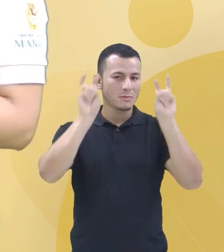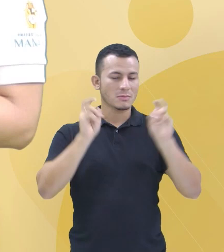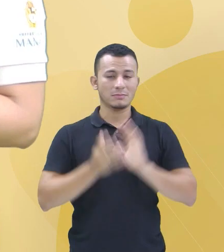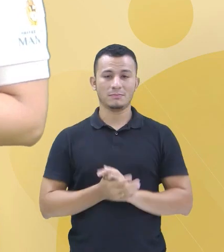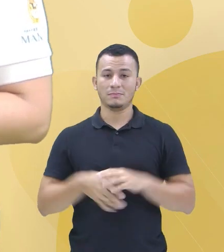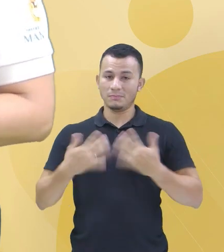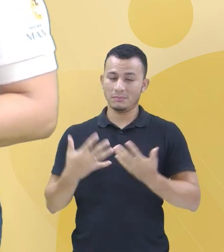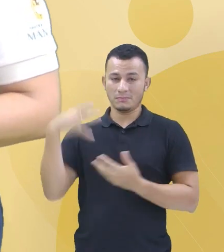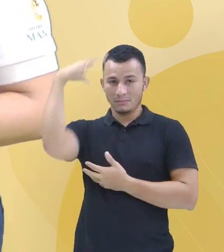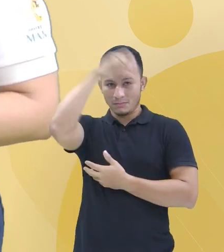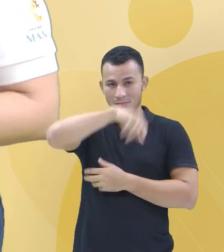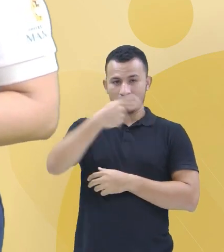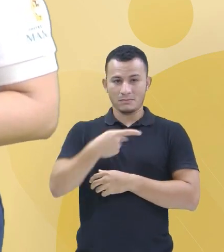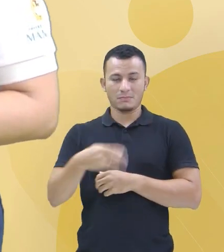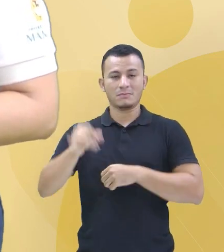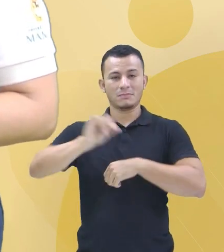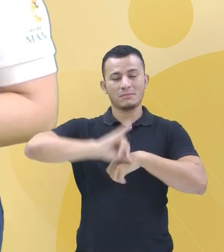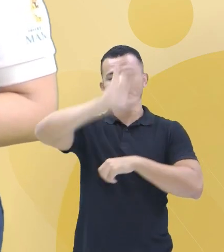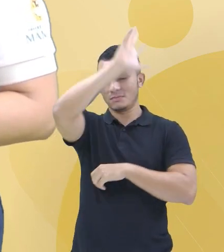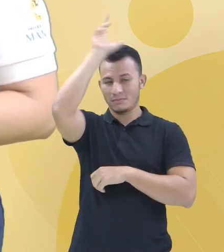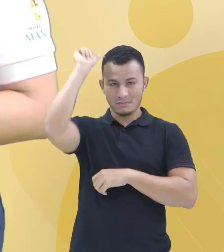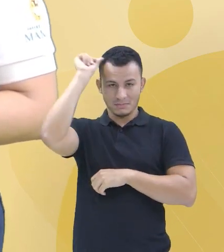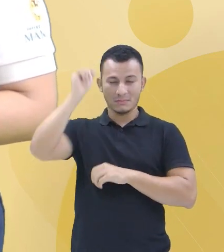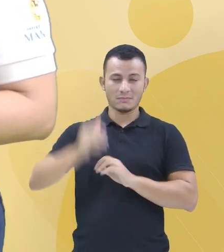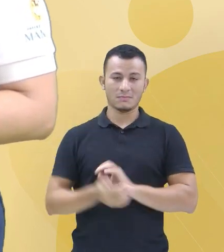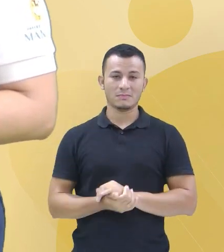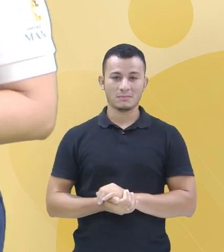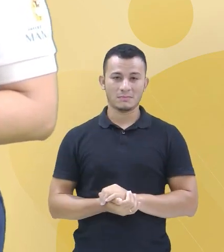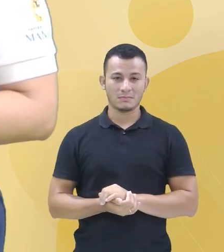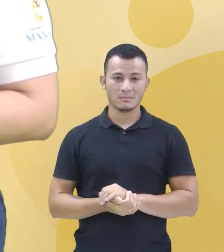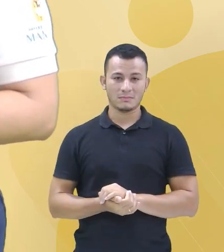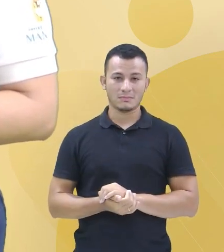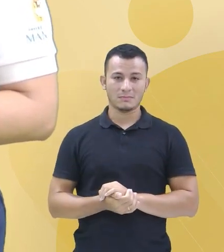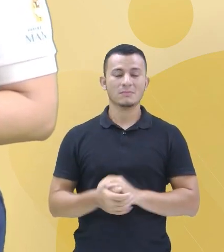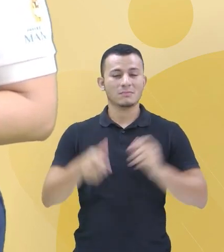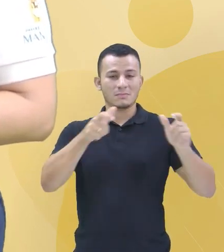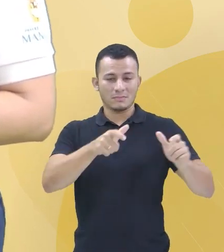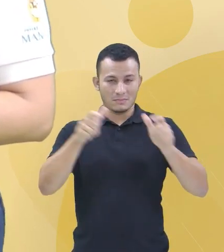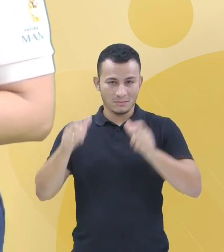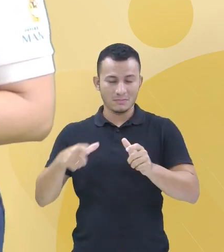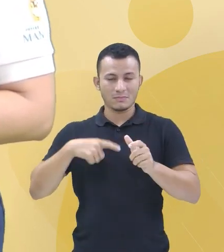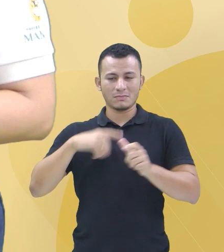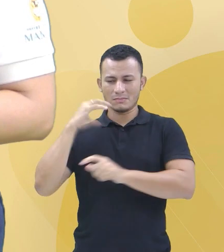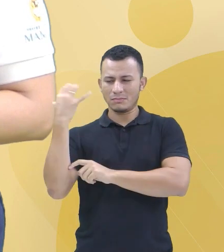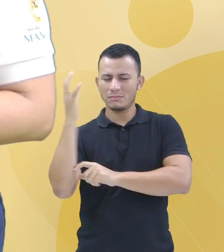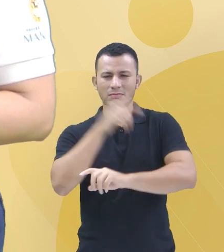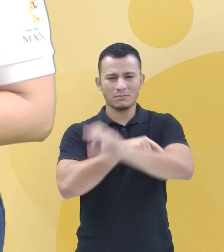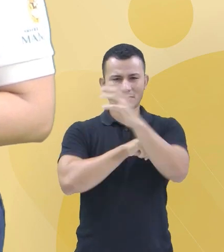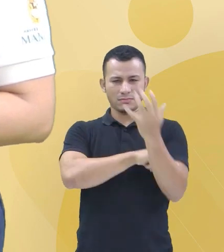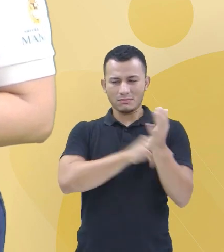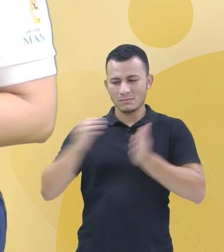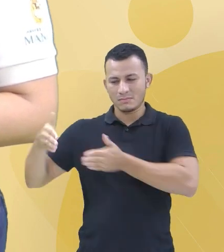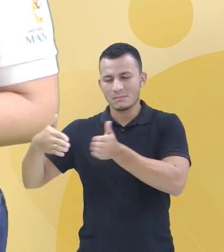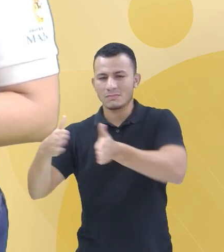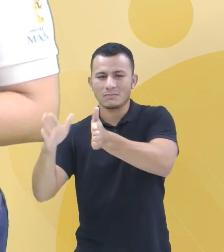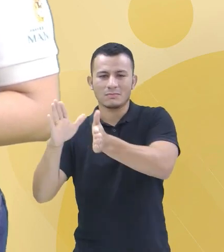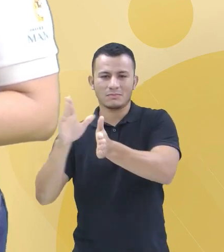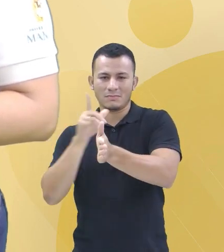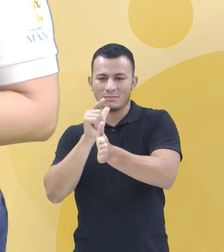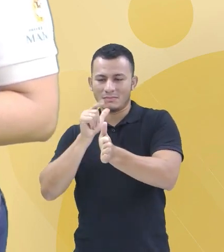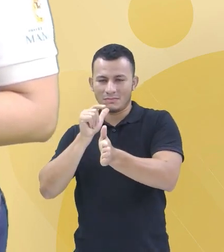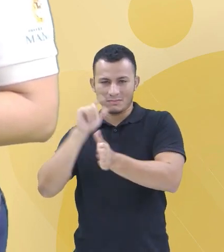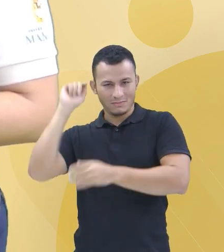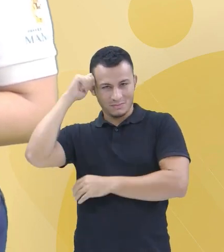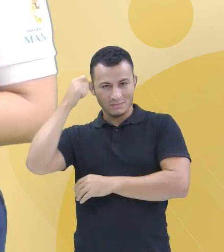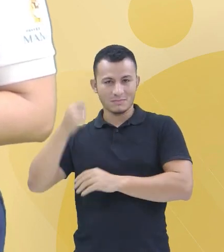Eu aprendi que Manaus é a capital do Amazonas, que ela está localizada no meio da floresta amazônica, na margem esquerda